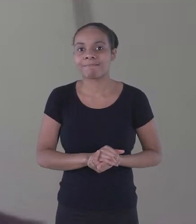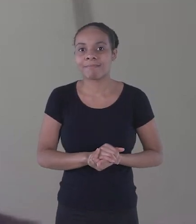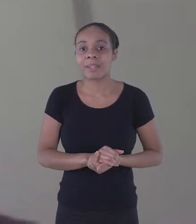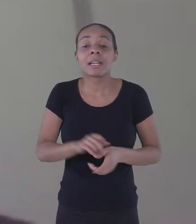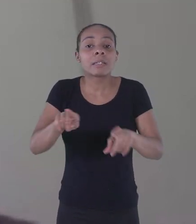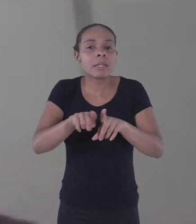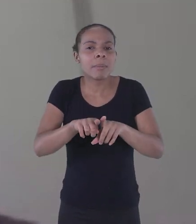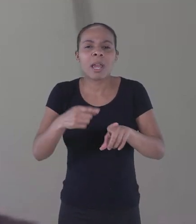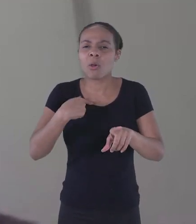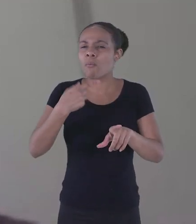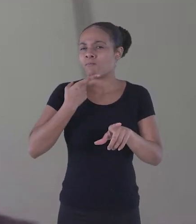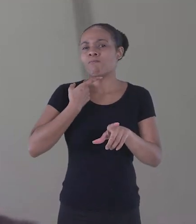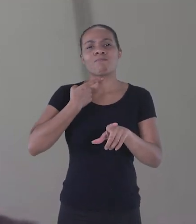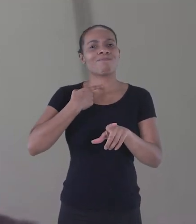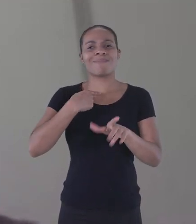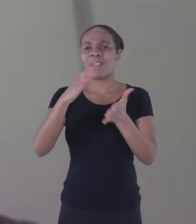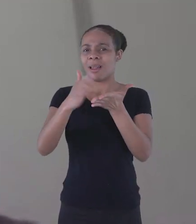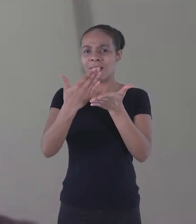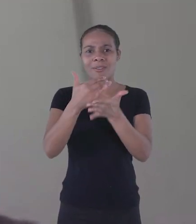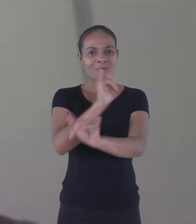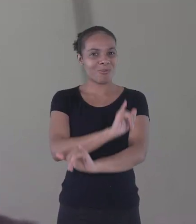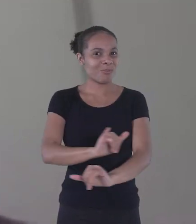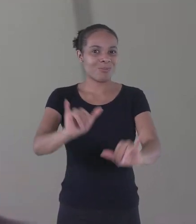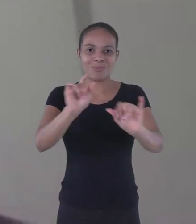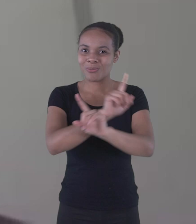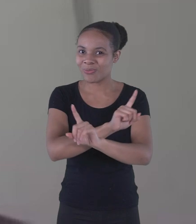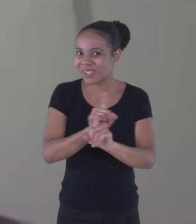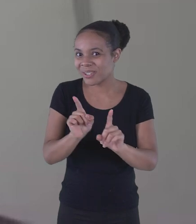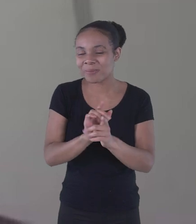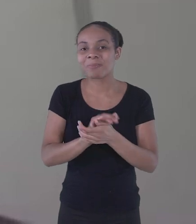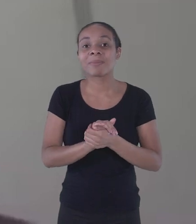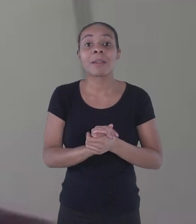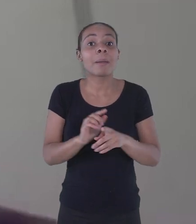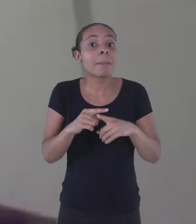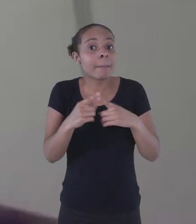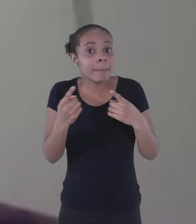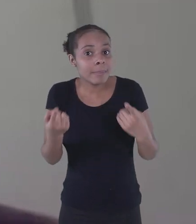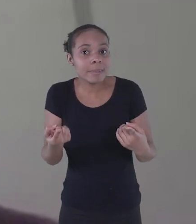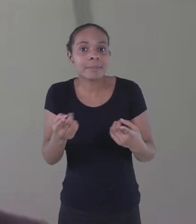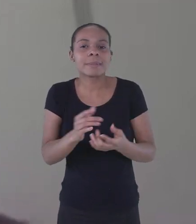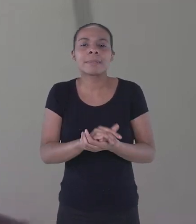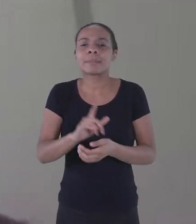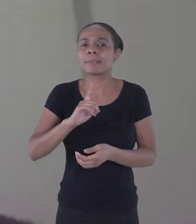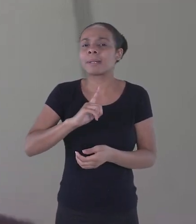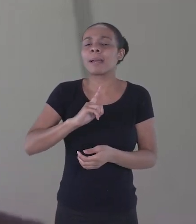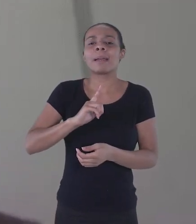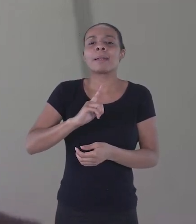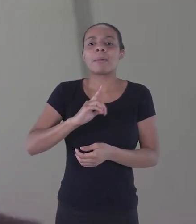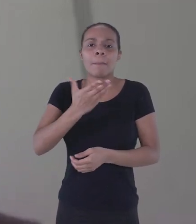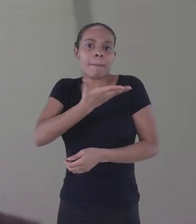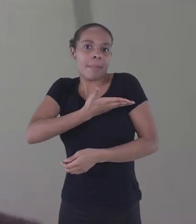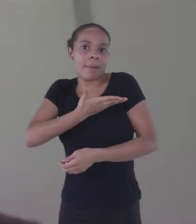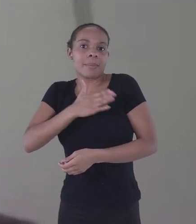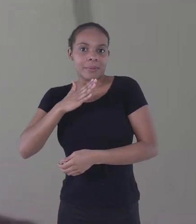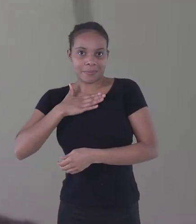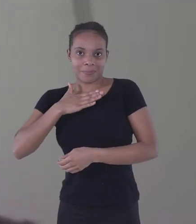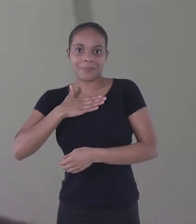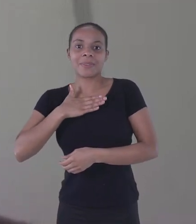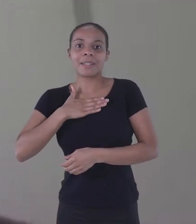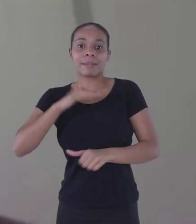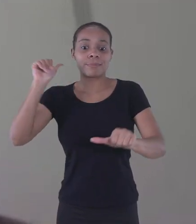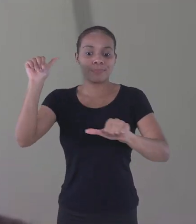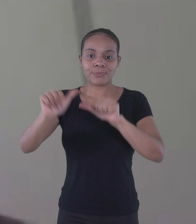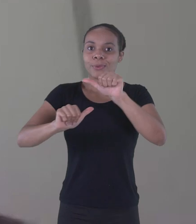de publicar livro. E elas foram reunidas aqui fora por uma amiga que hoje você conhece, que ela se transformou também